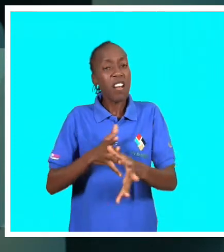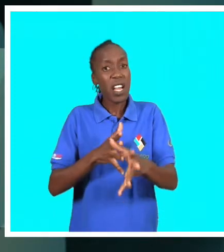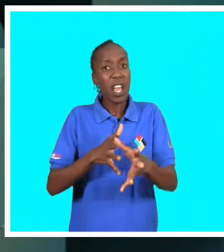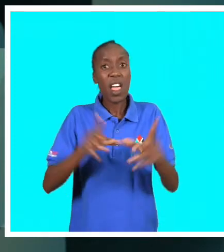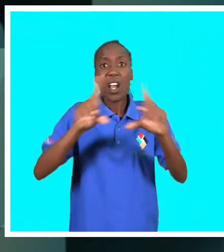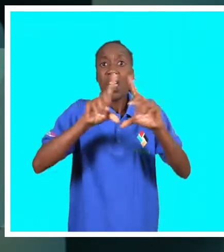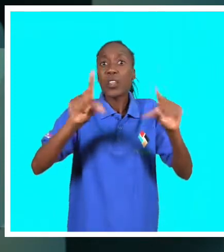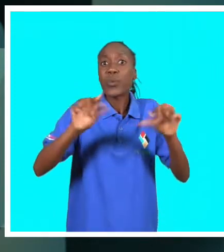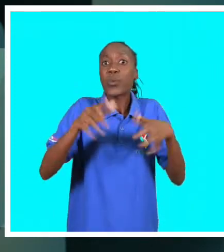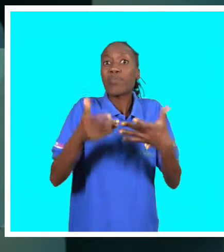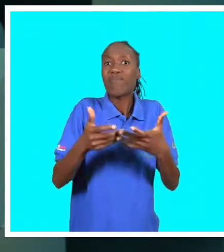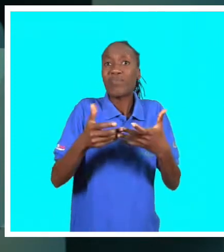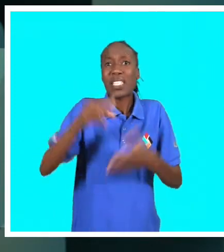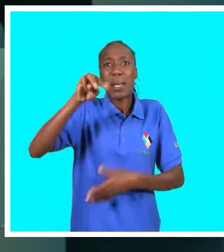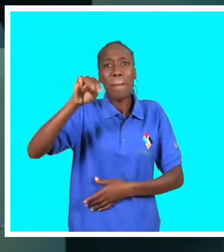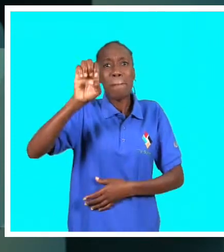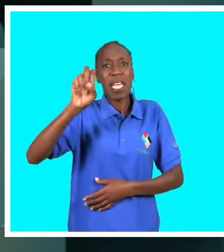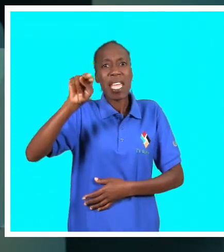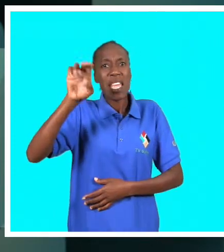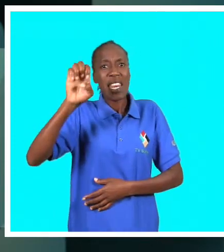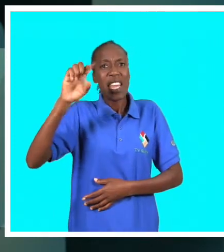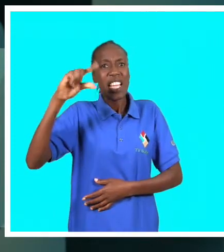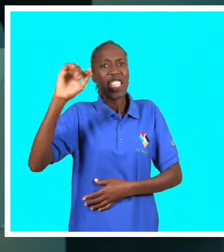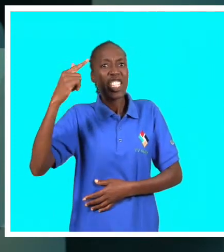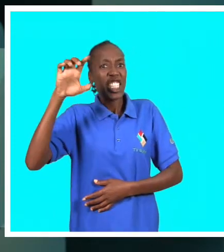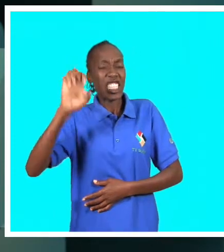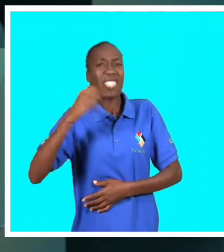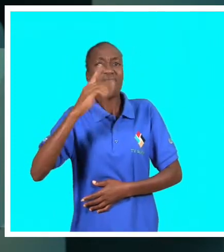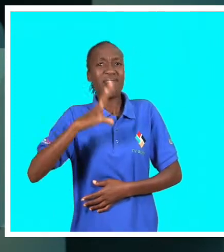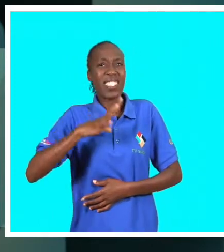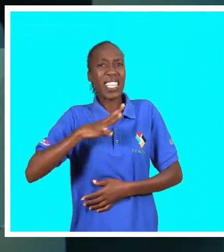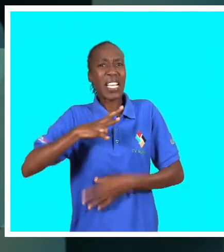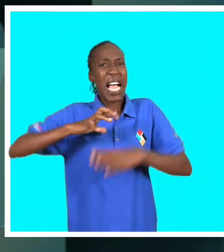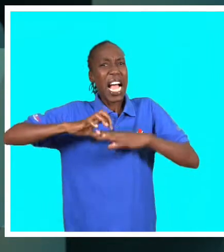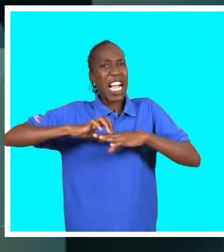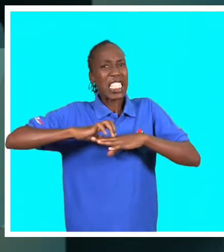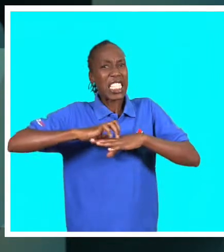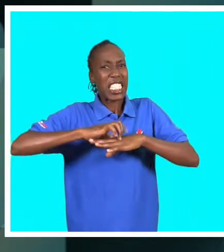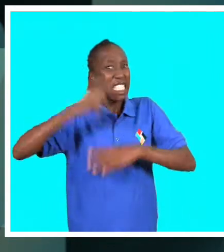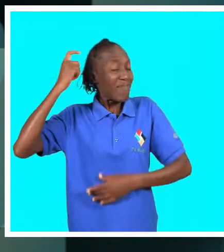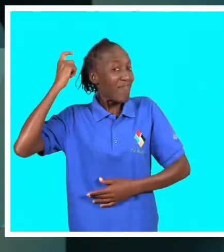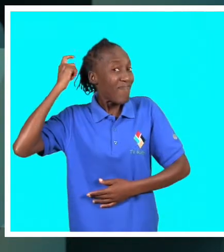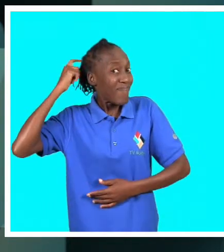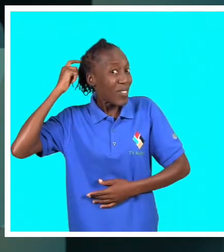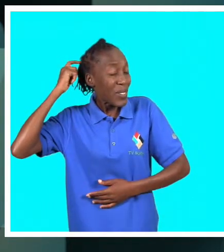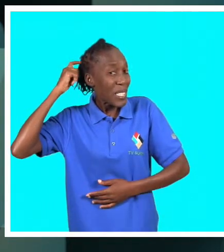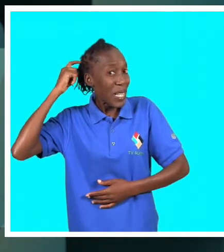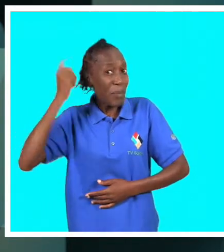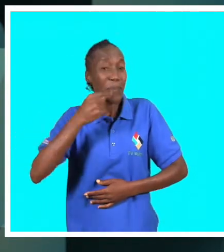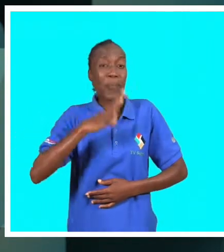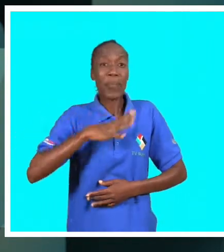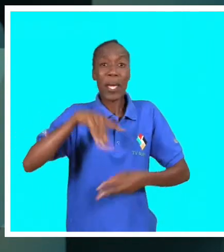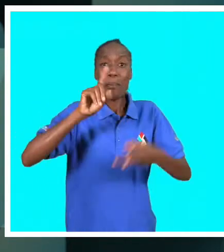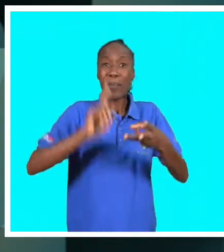falo de meningite, que é a infecção no cérebro,